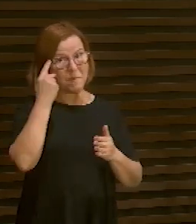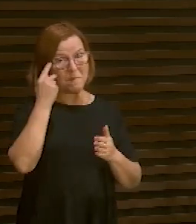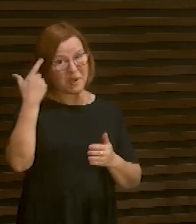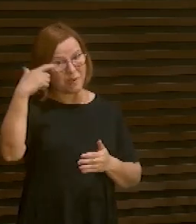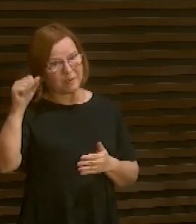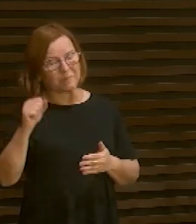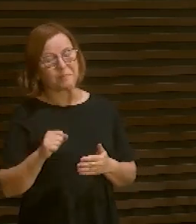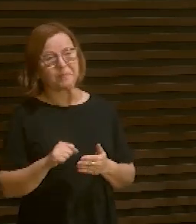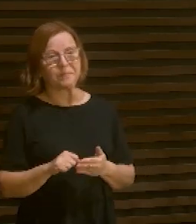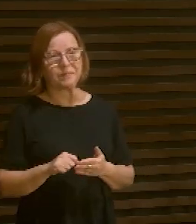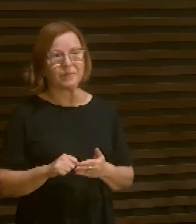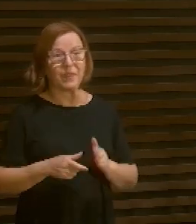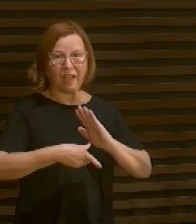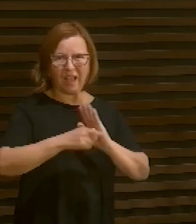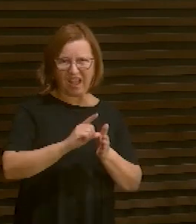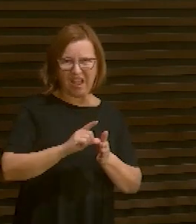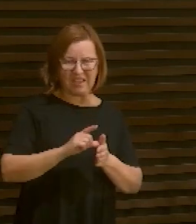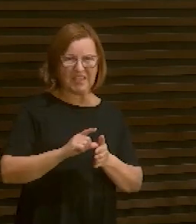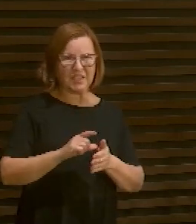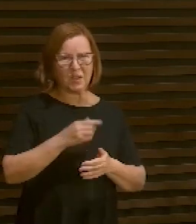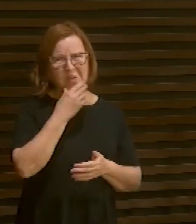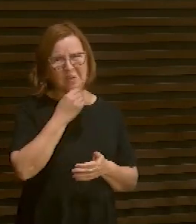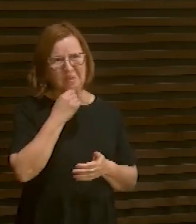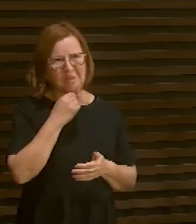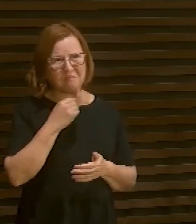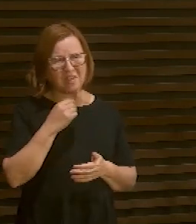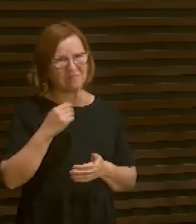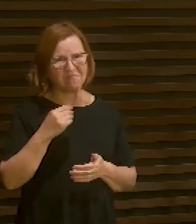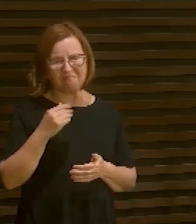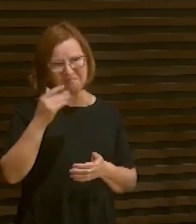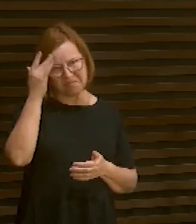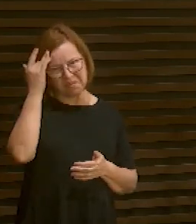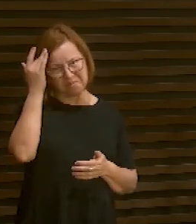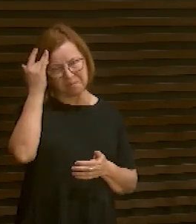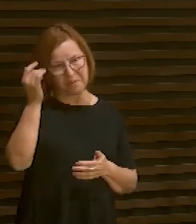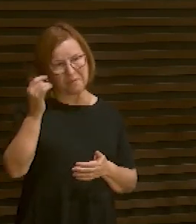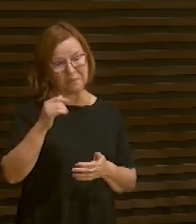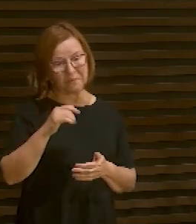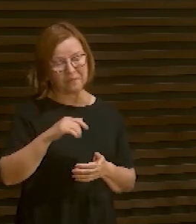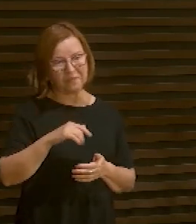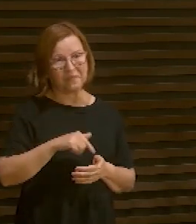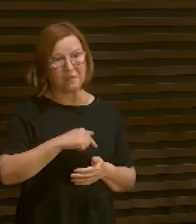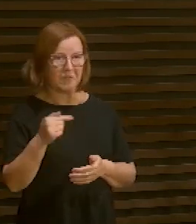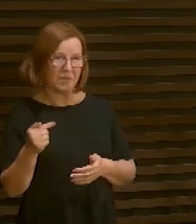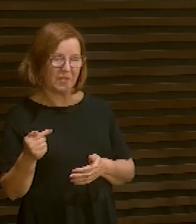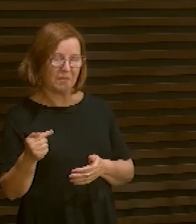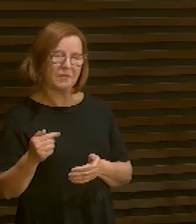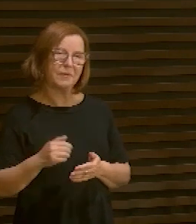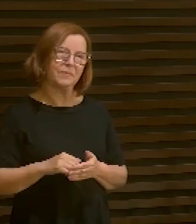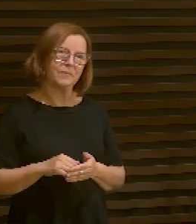Até então era apenas um jogador comum de fim de semana, com um score